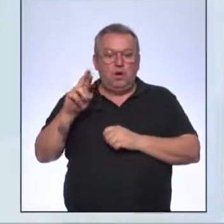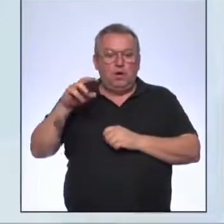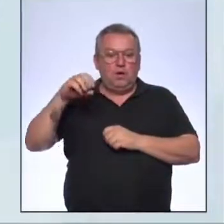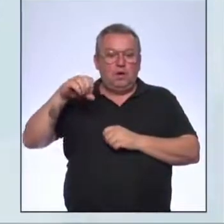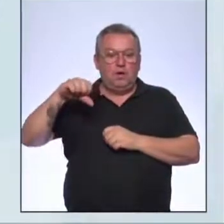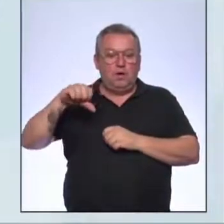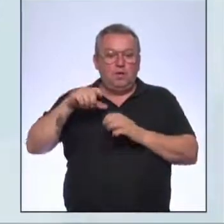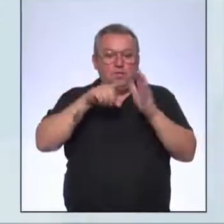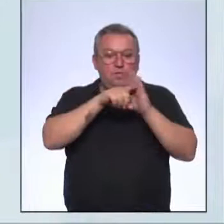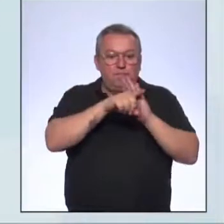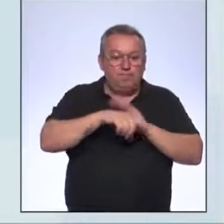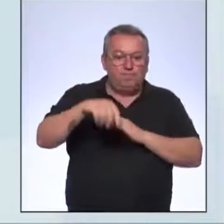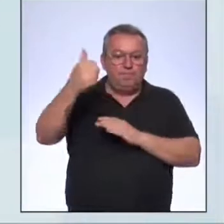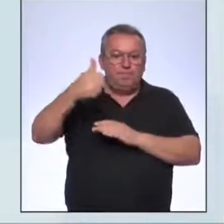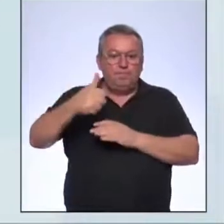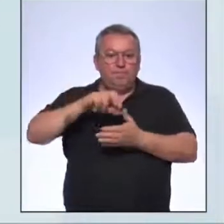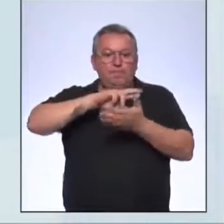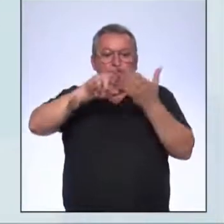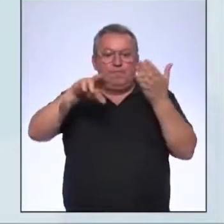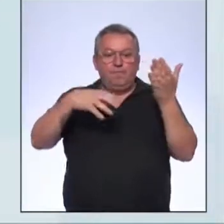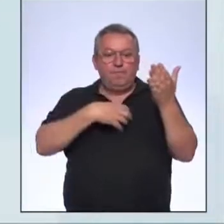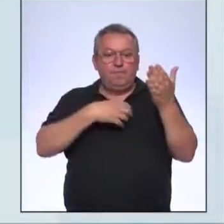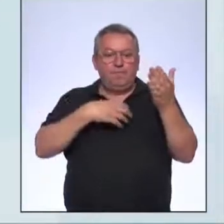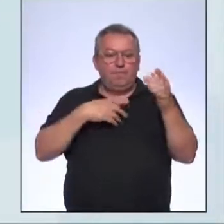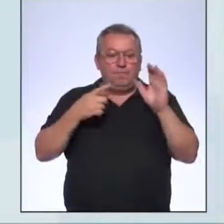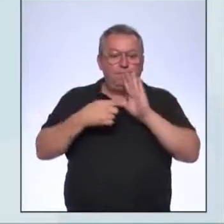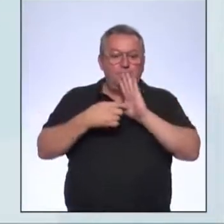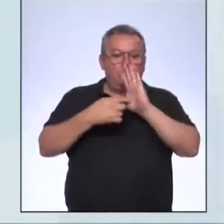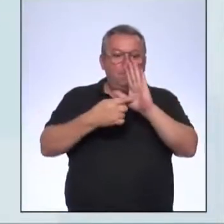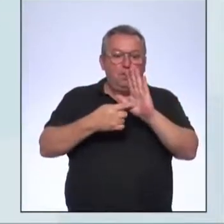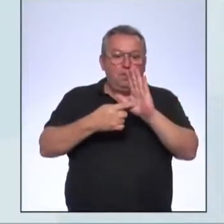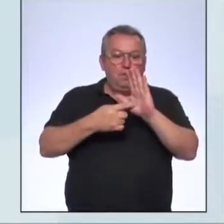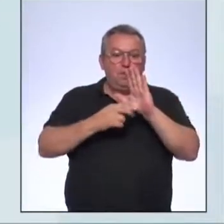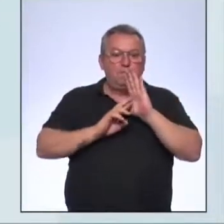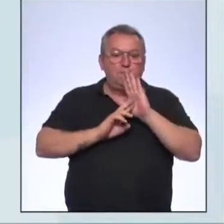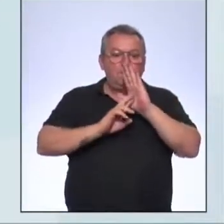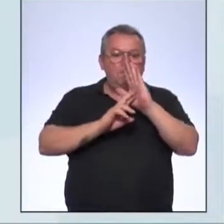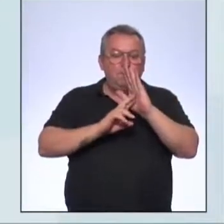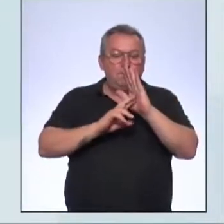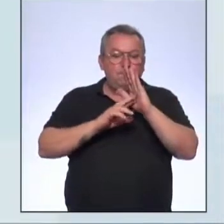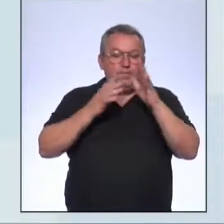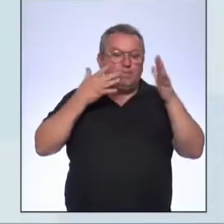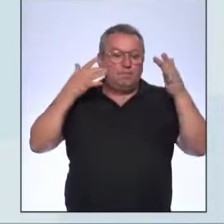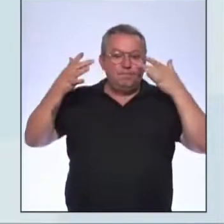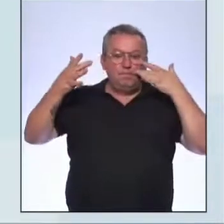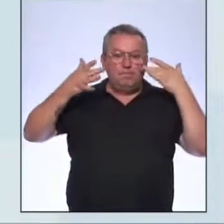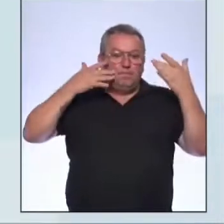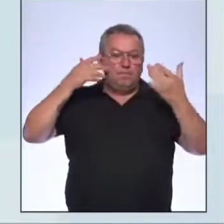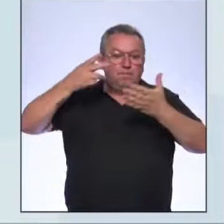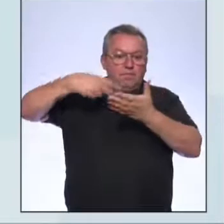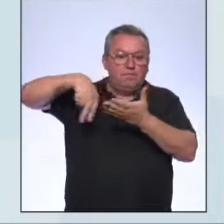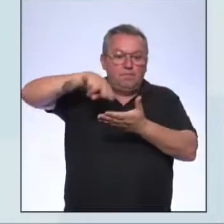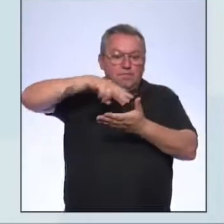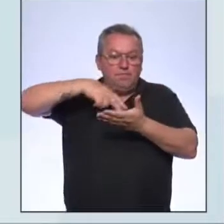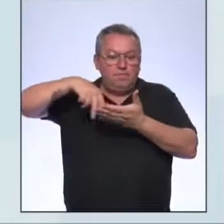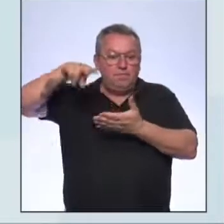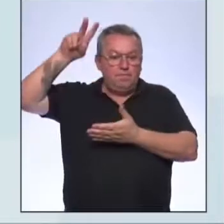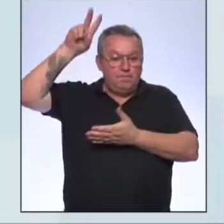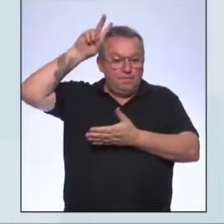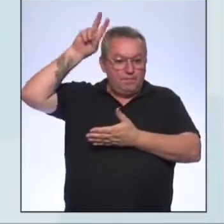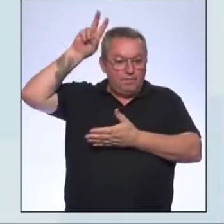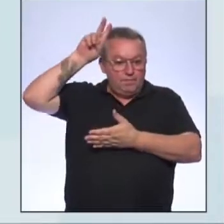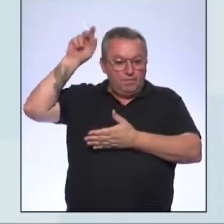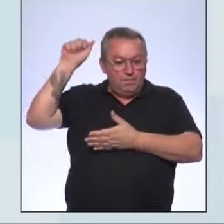EF08AR09. Pesquisar e analisar diferentes formas de expressão, representação e encenação de danças de matriz